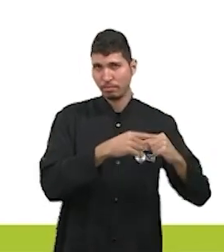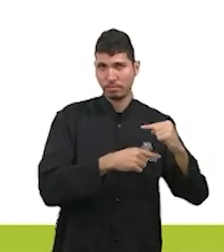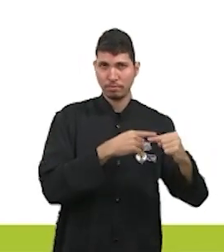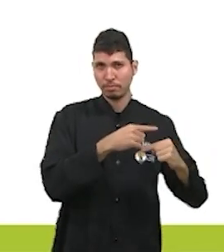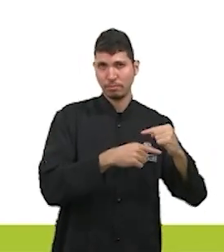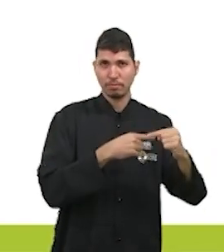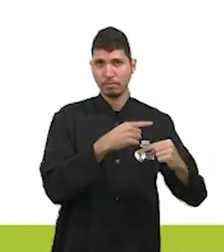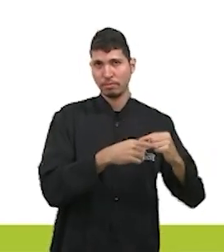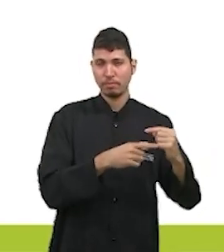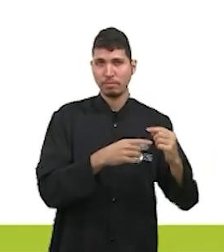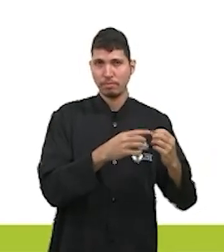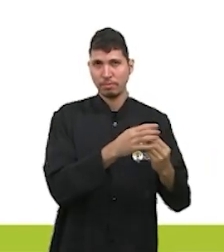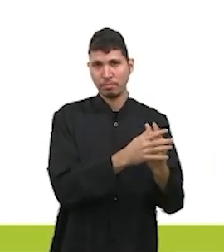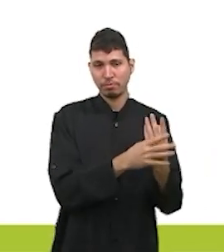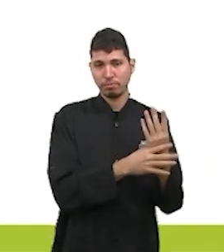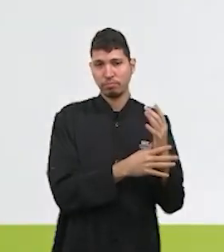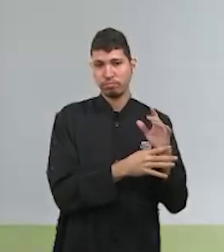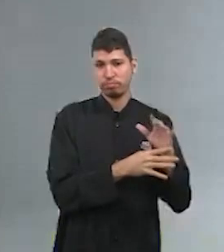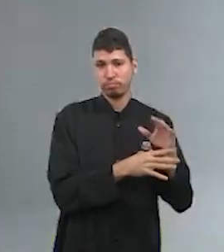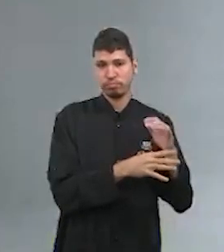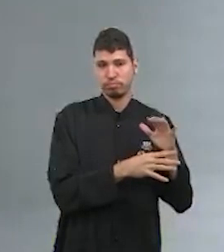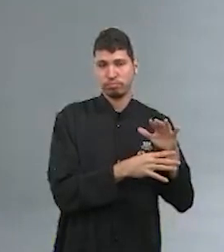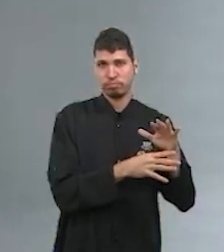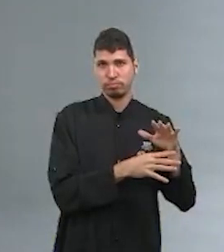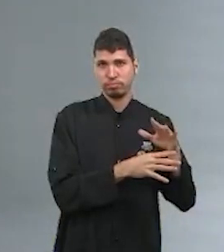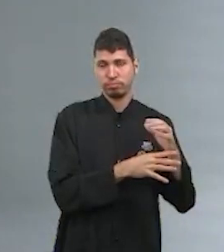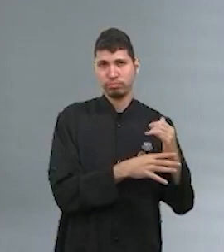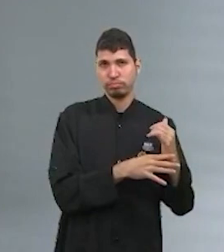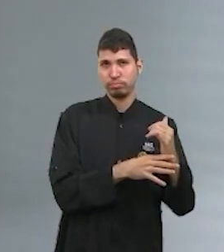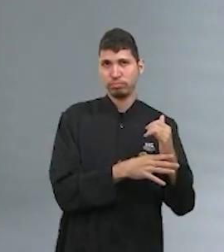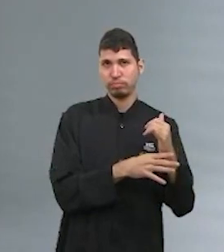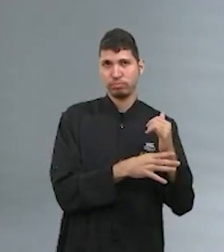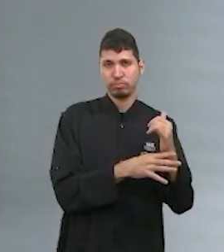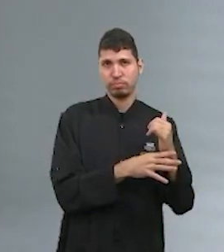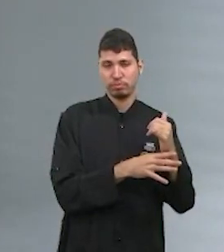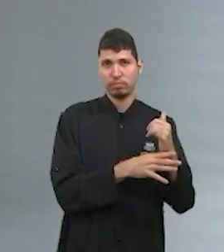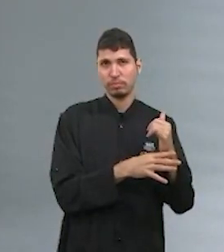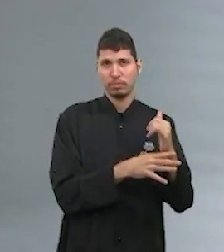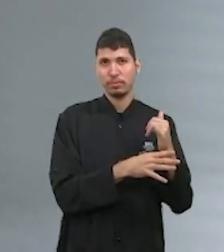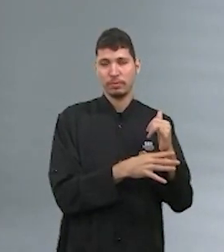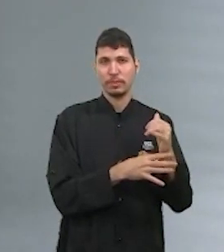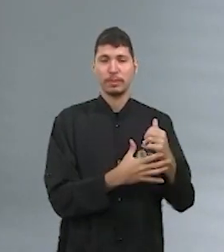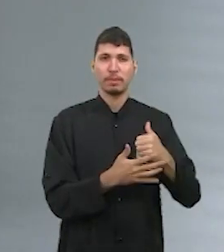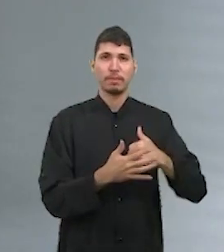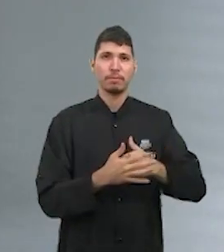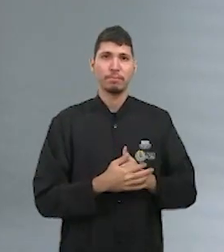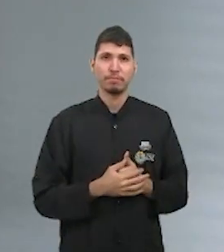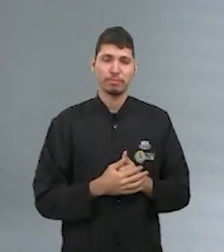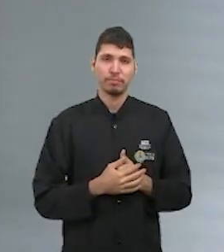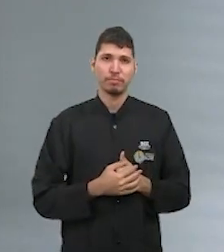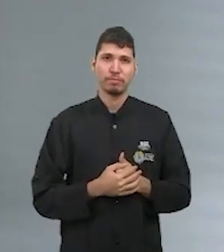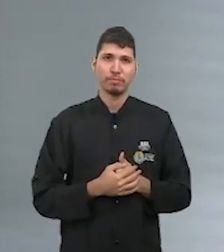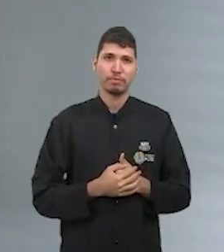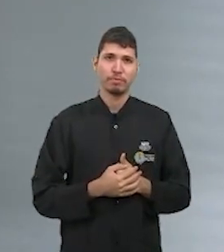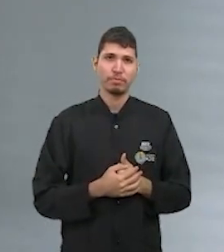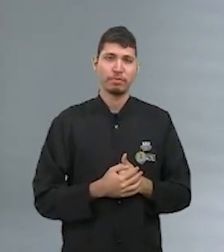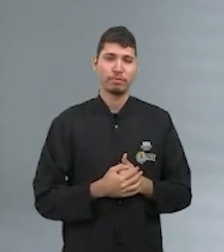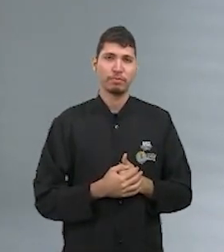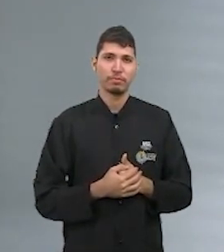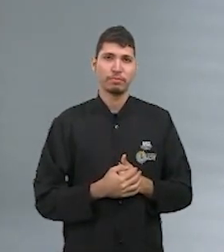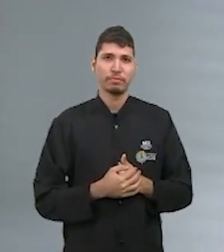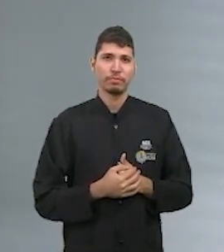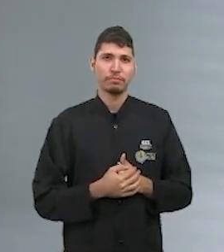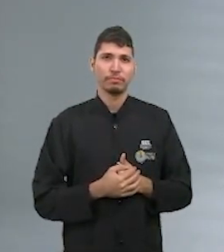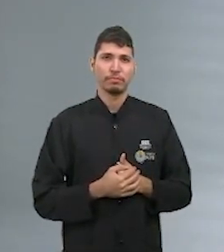Olha aqui, eu comecei pelo enunciado para mim explicar um pouco para vocês. Então, os amigos, né, foram lá, né, para